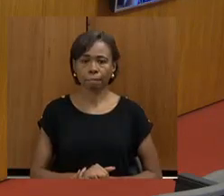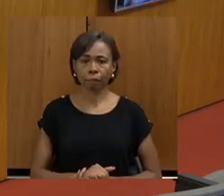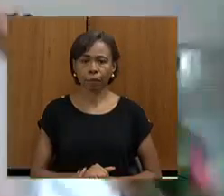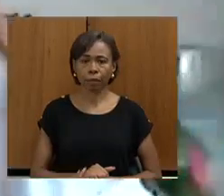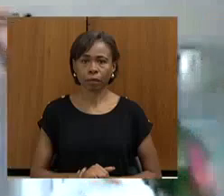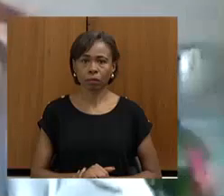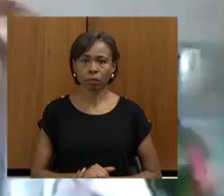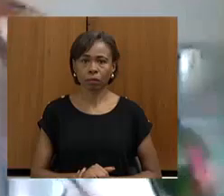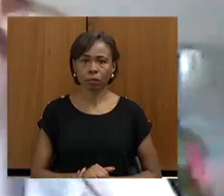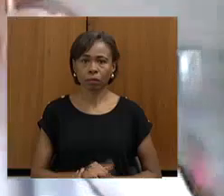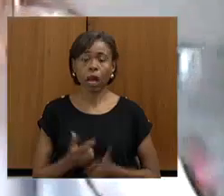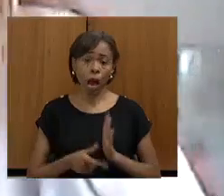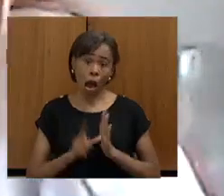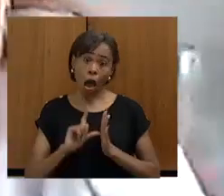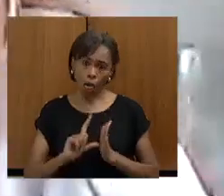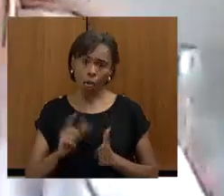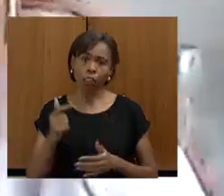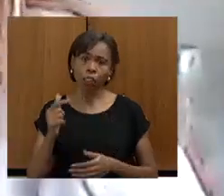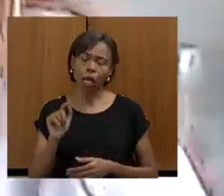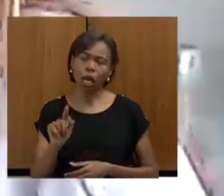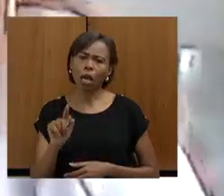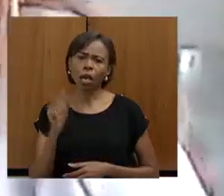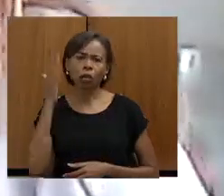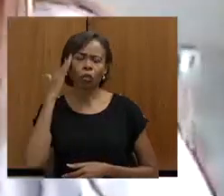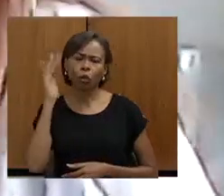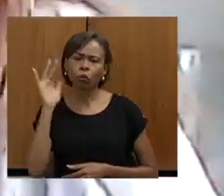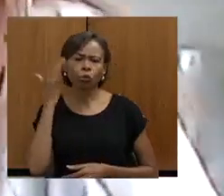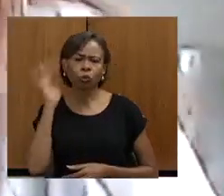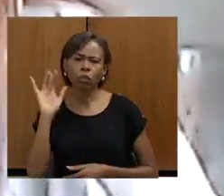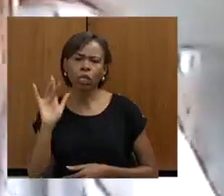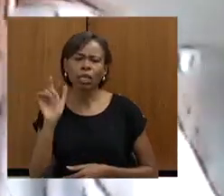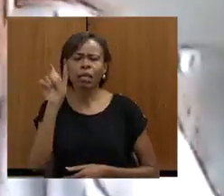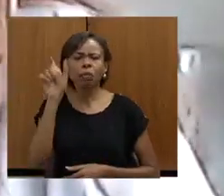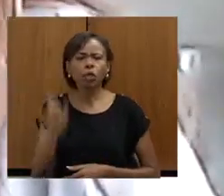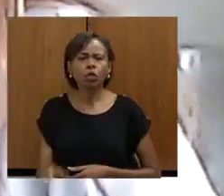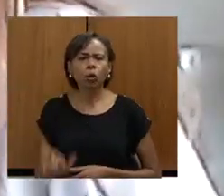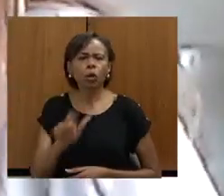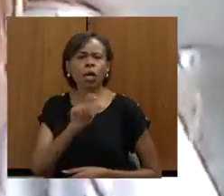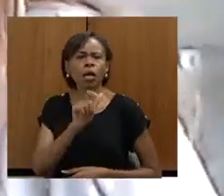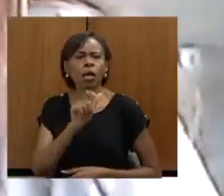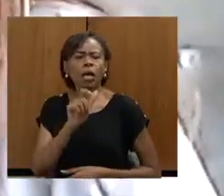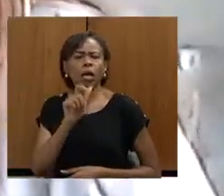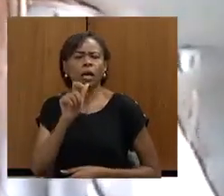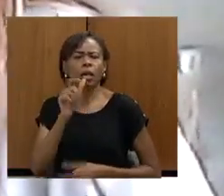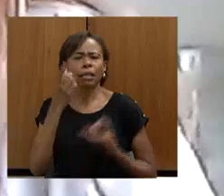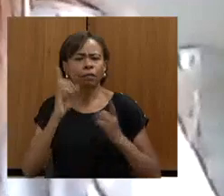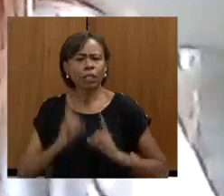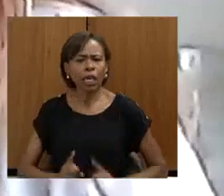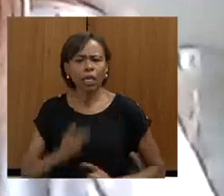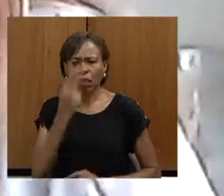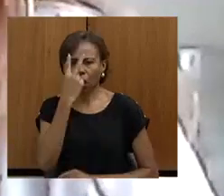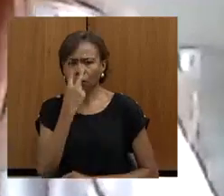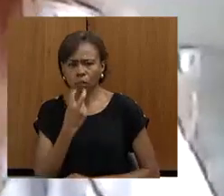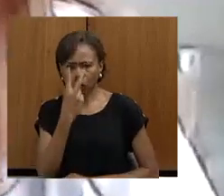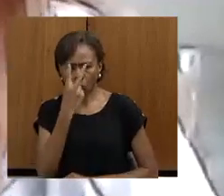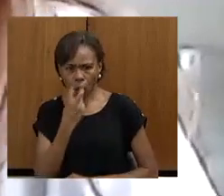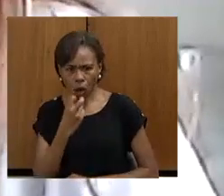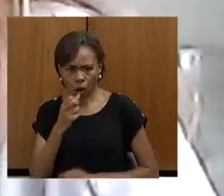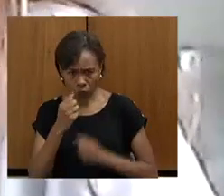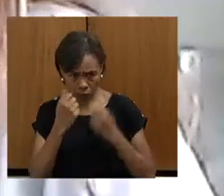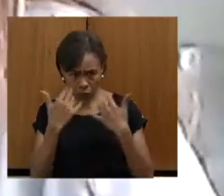Antes de começar, eu não sei se tem pessoa com deficiência visual no auditório e no